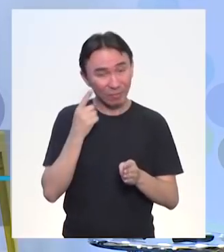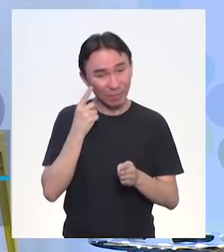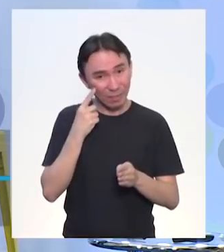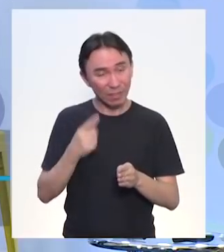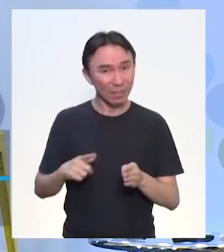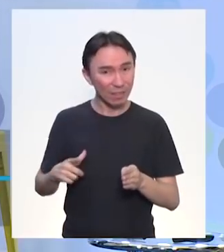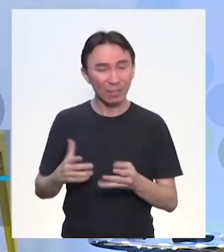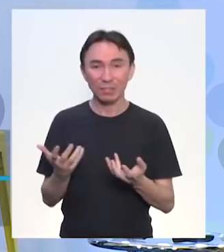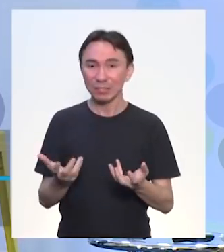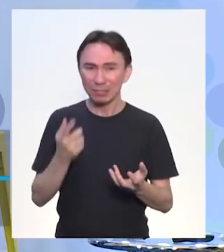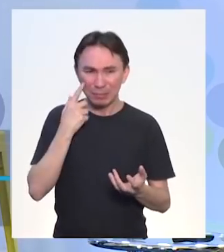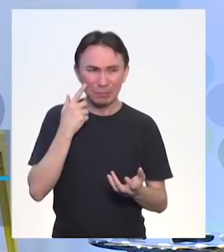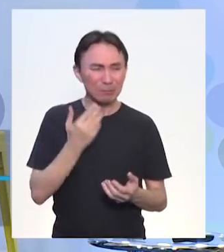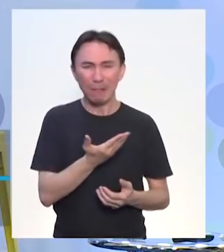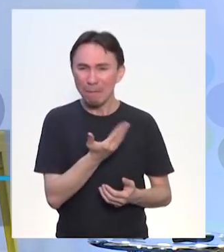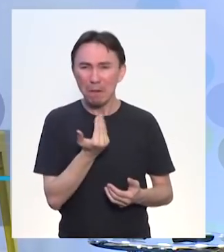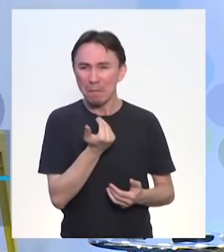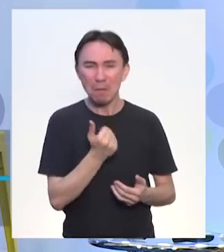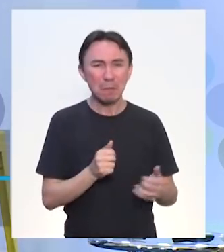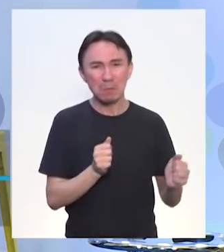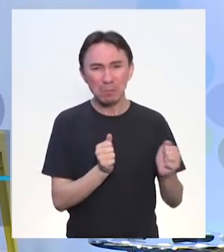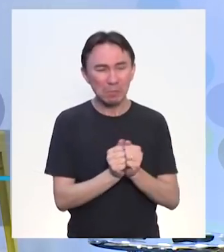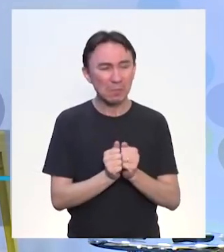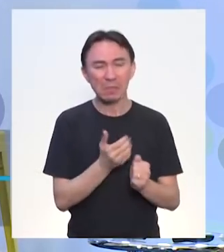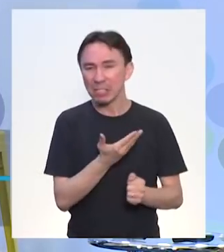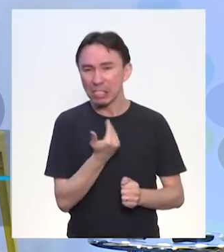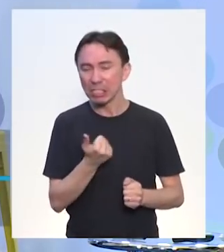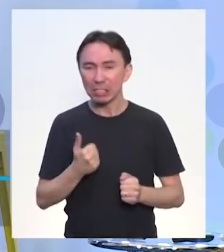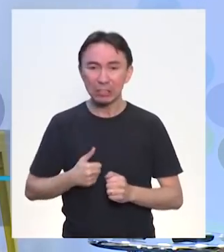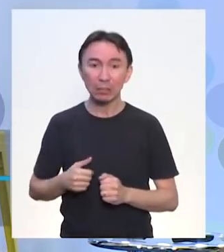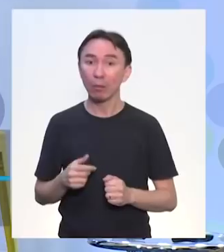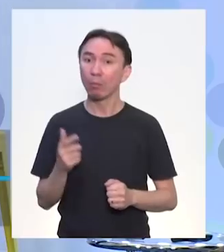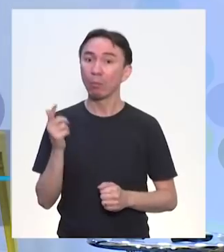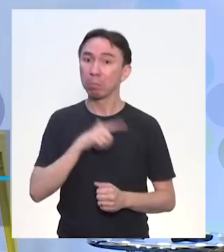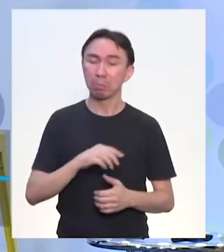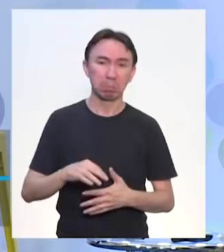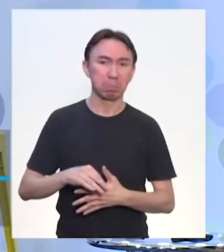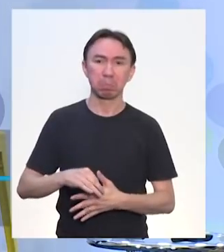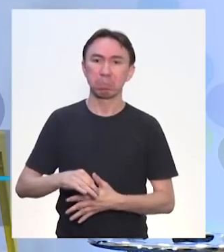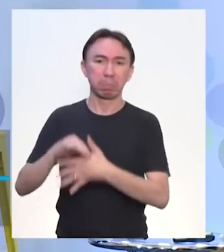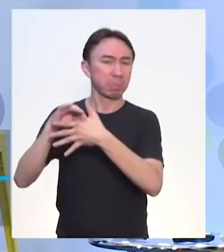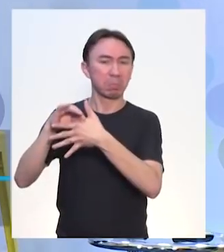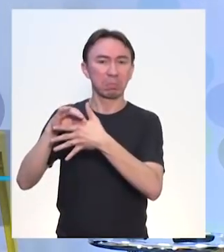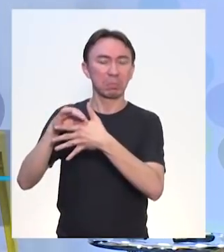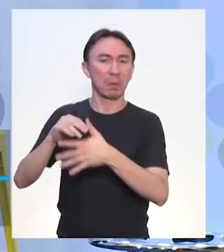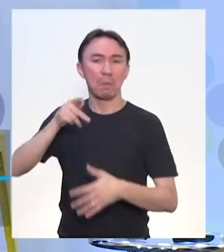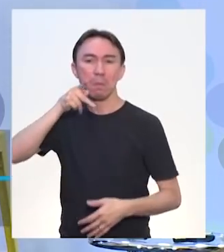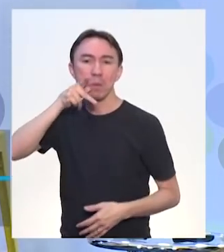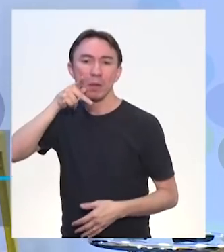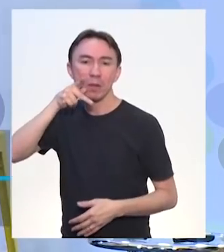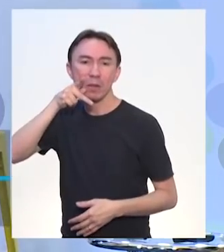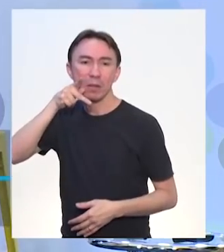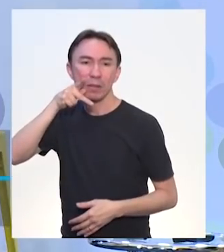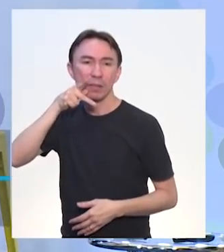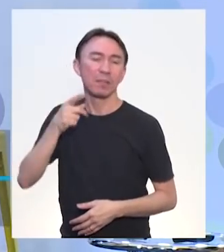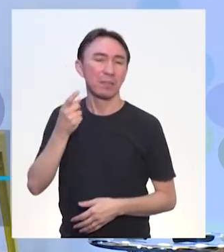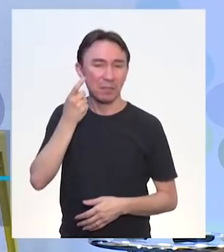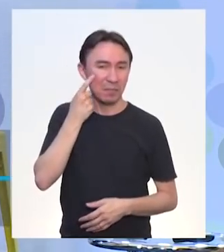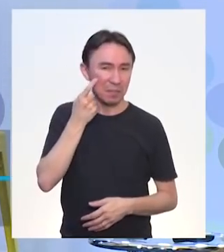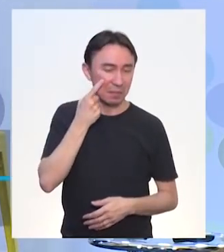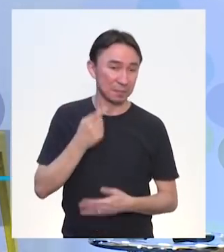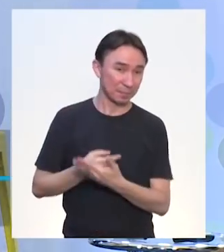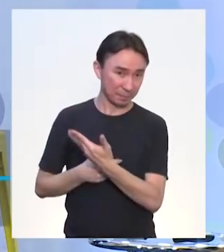partidário, ele acaba se tornando o grande líder desse partido. Vamos falar então das principais ideologias.